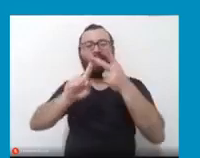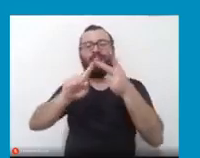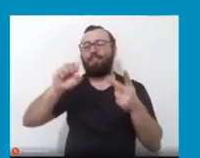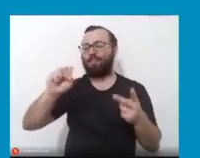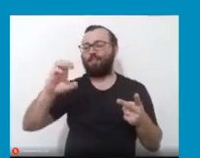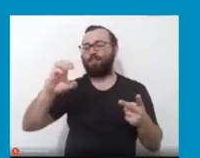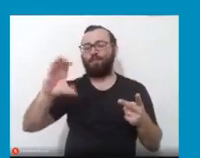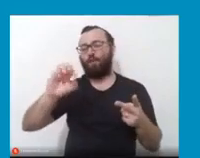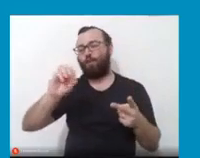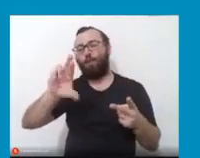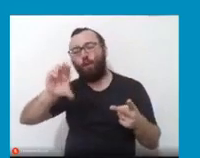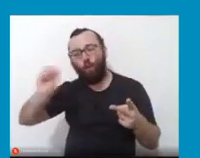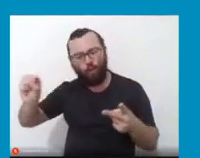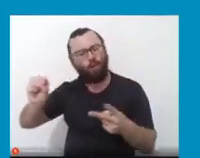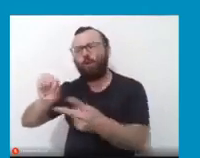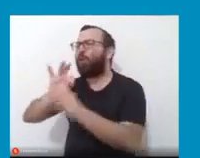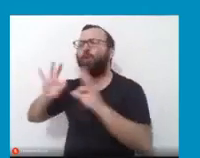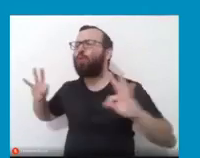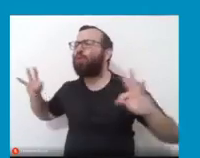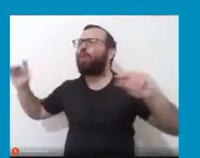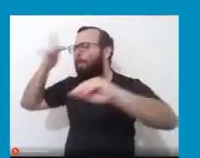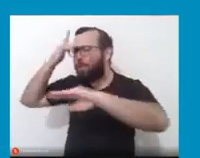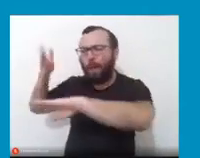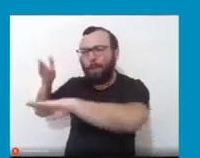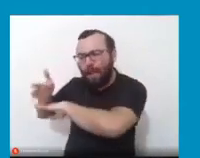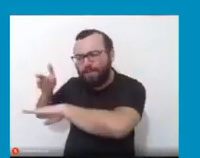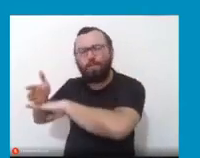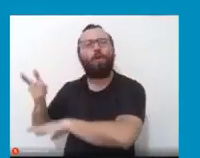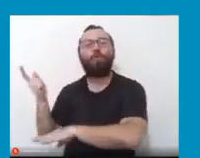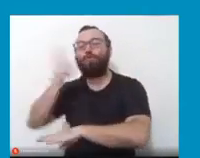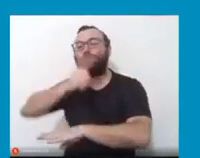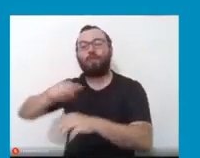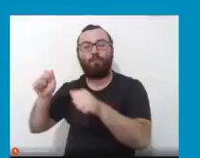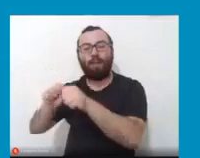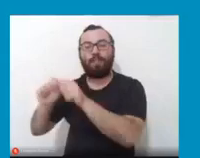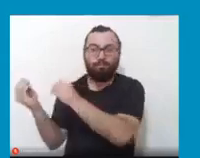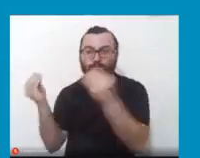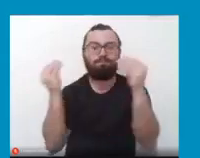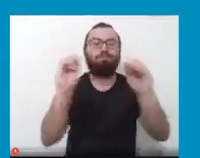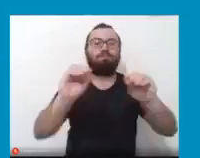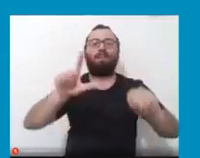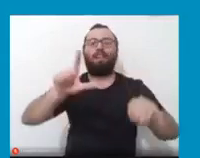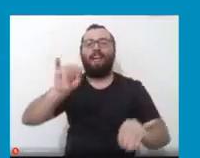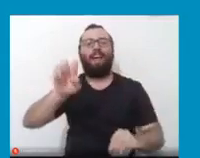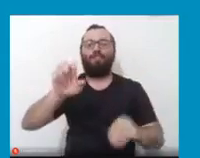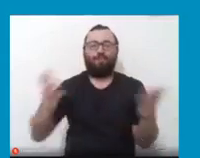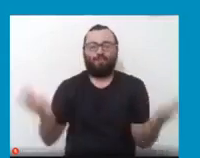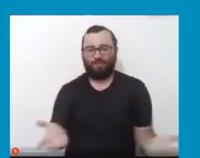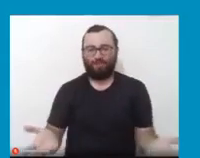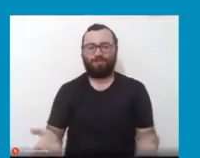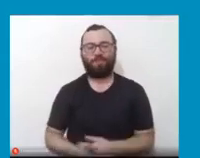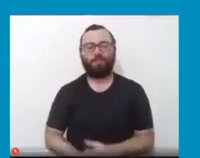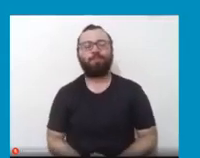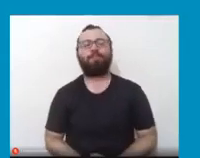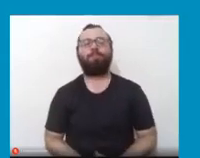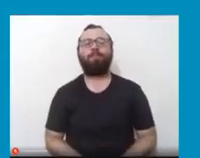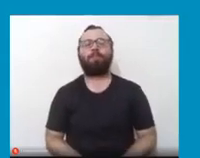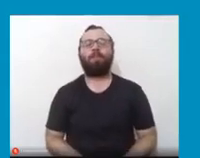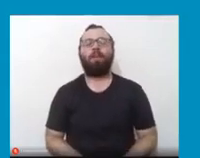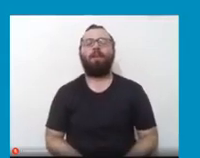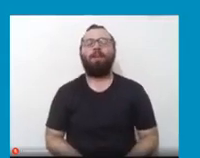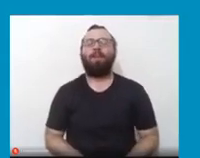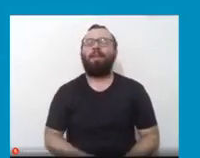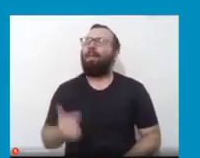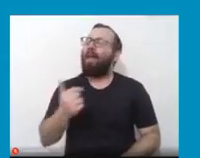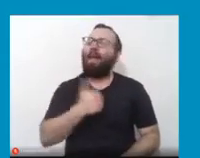que participaram para tornar possível essa live de hoje. Eu tenho um